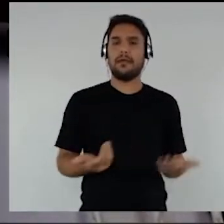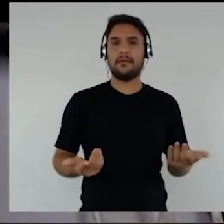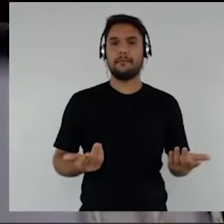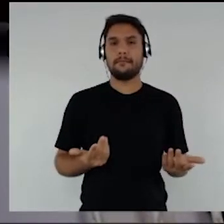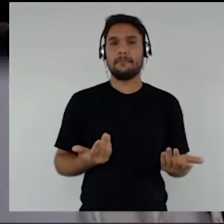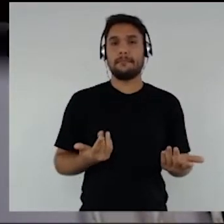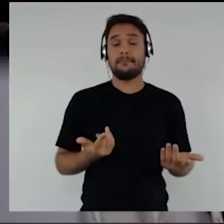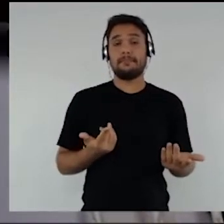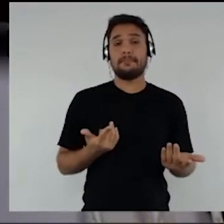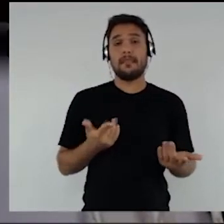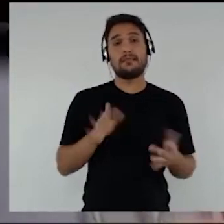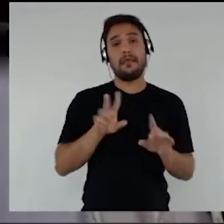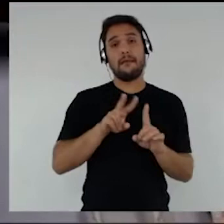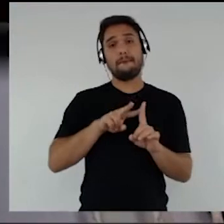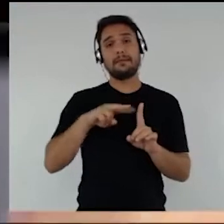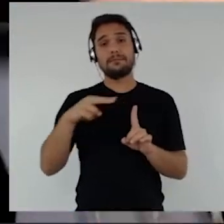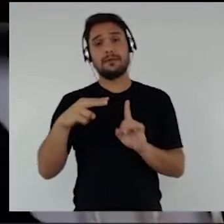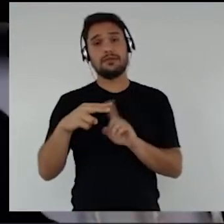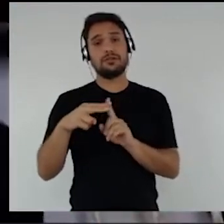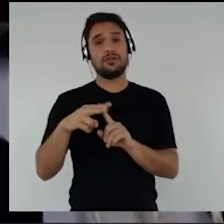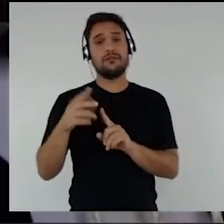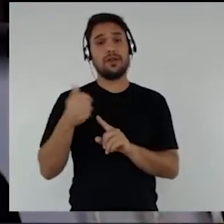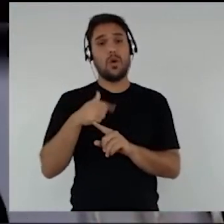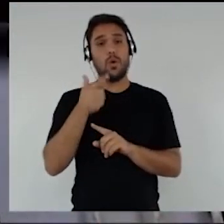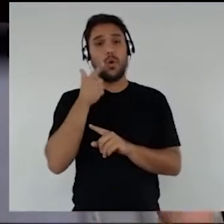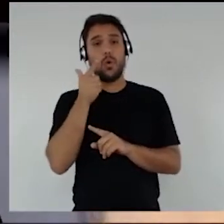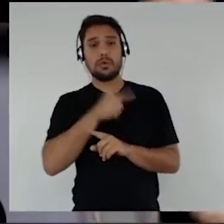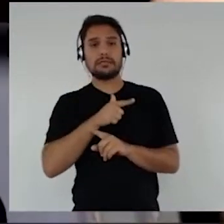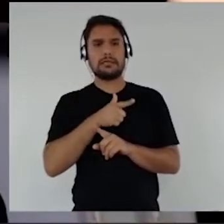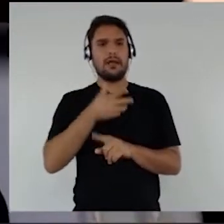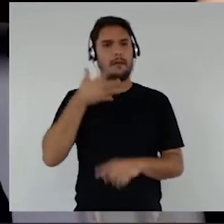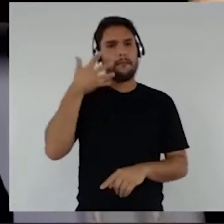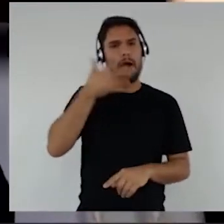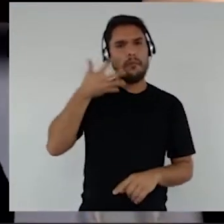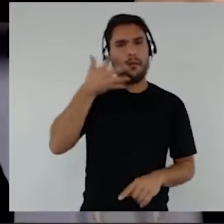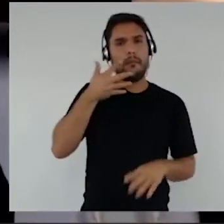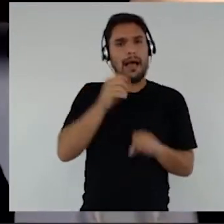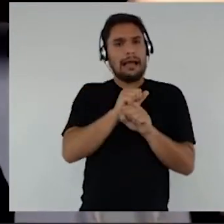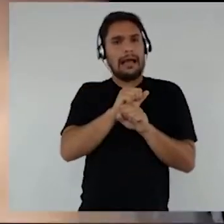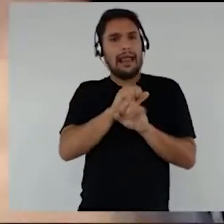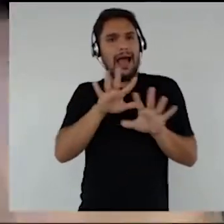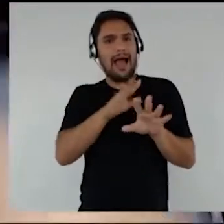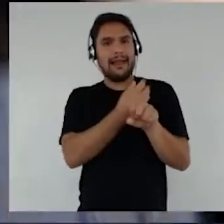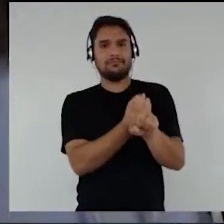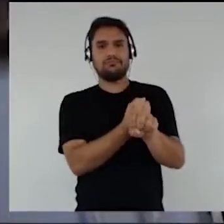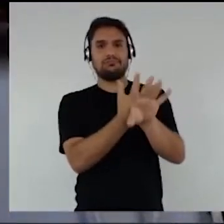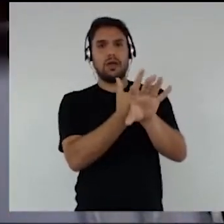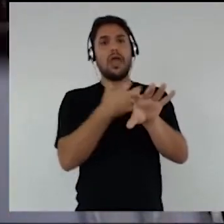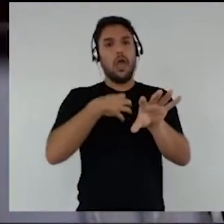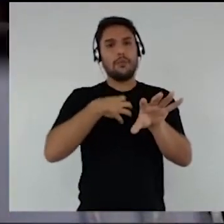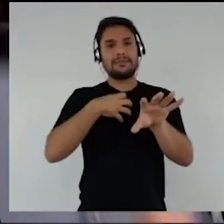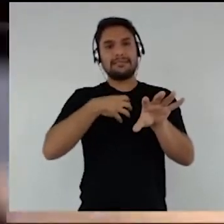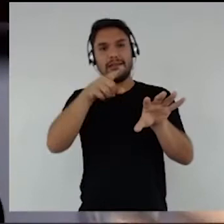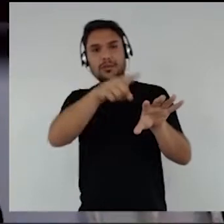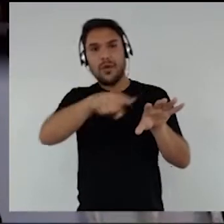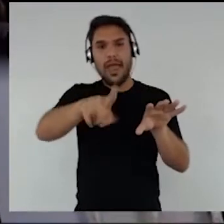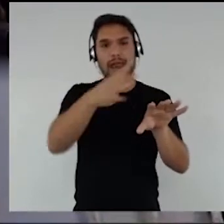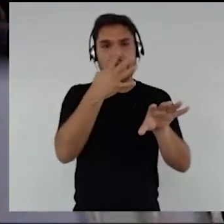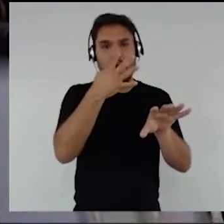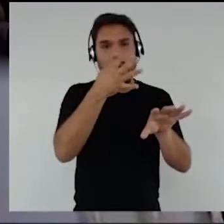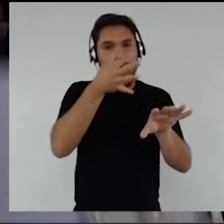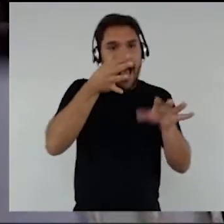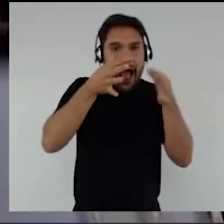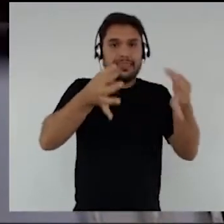tanto do ponto de vista, enfim, de você conseguir passar sua mensagem, eu me sinto ouvida, eu me